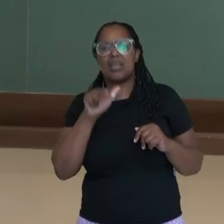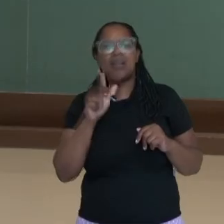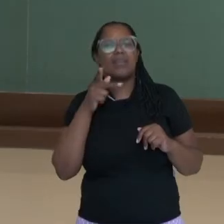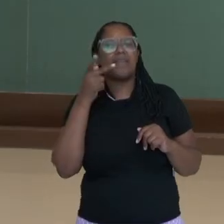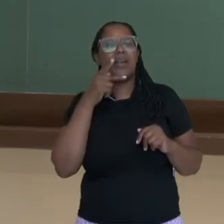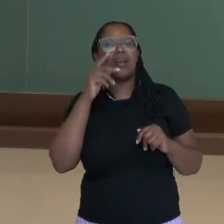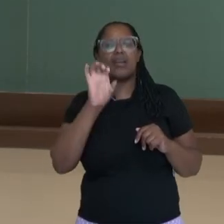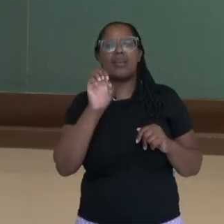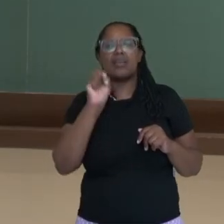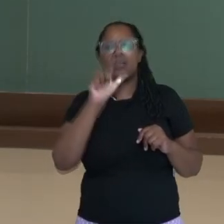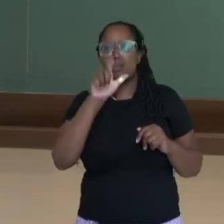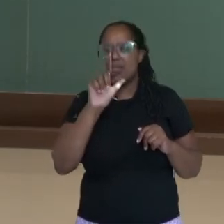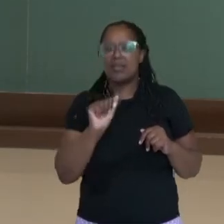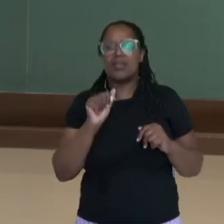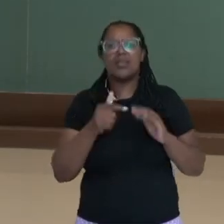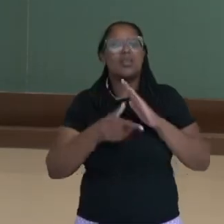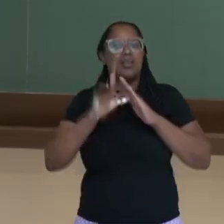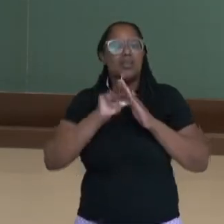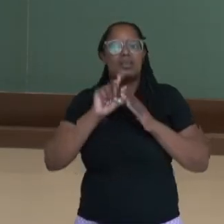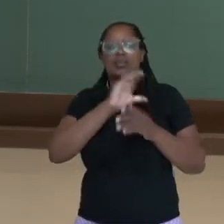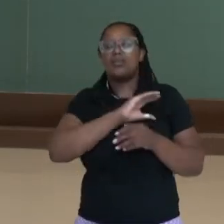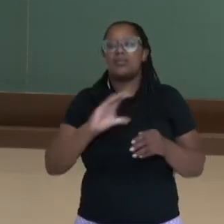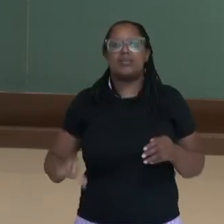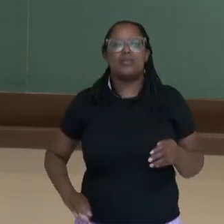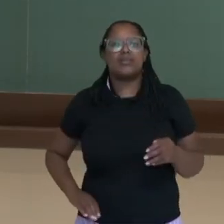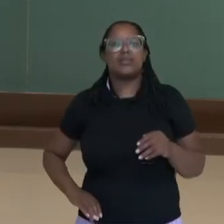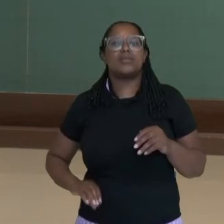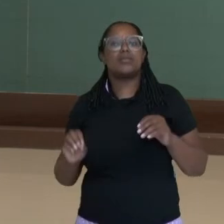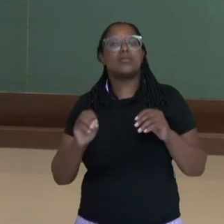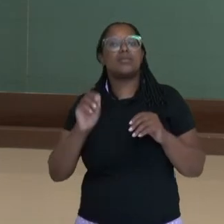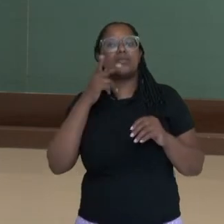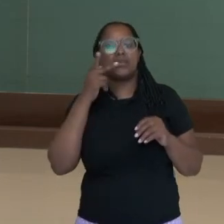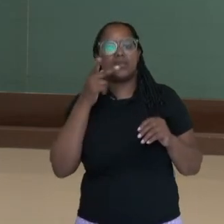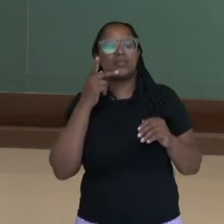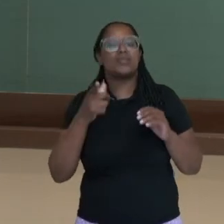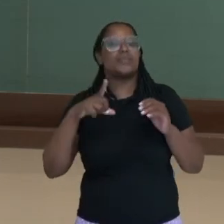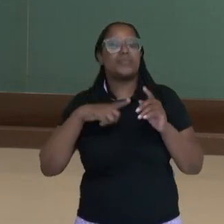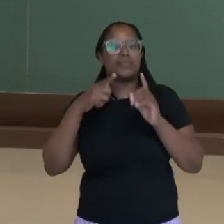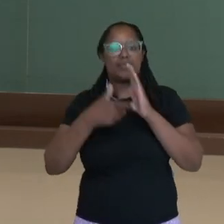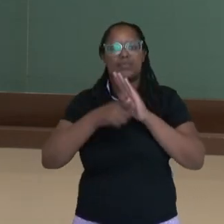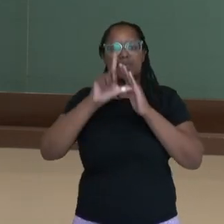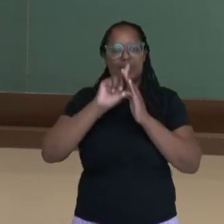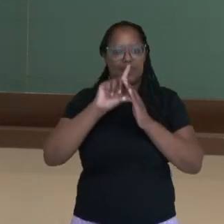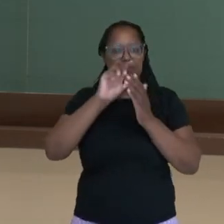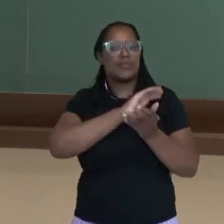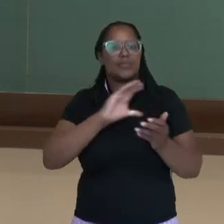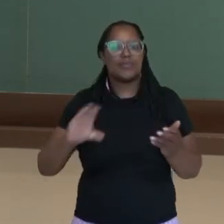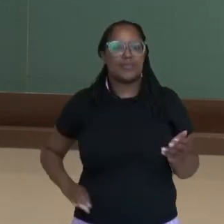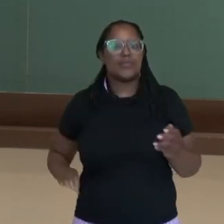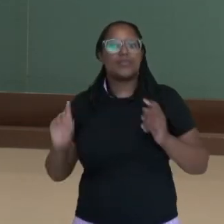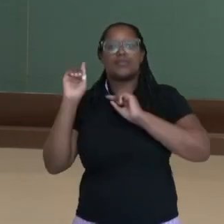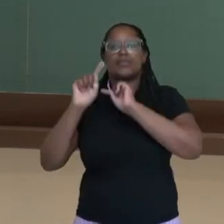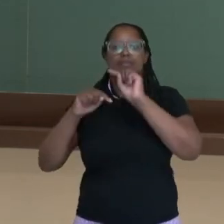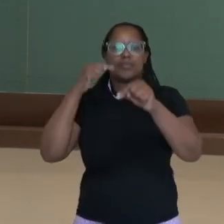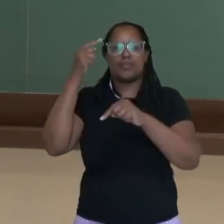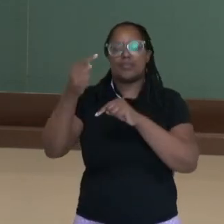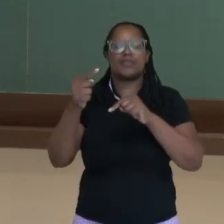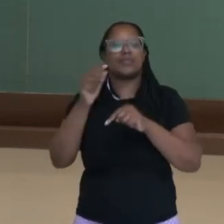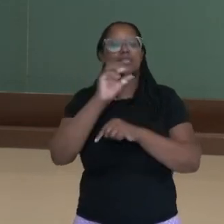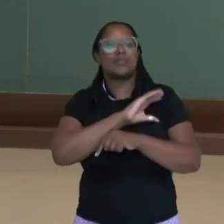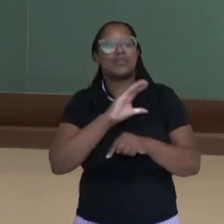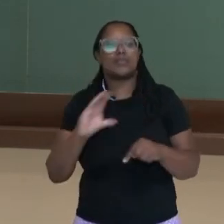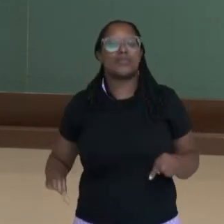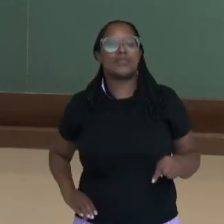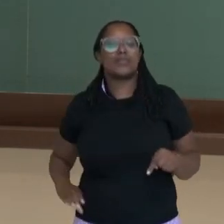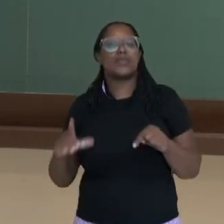o nascimento de Cristo. A gente vê ali, né, que há o antes de Cristo e o depois de Cristo. A diferença, né, começa